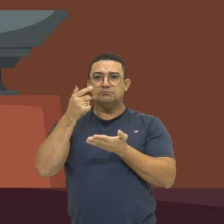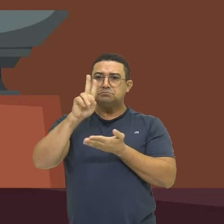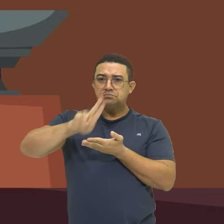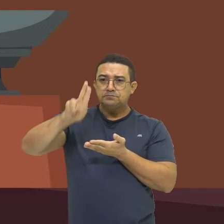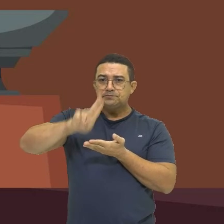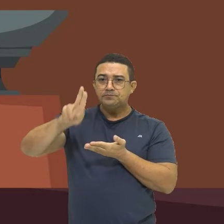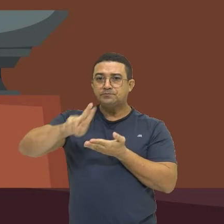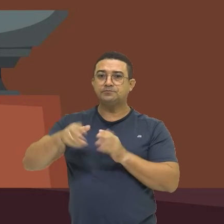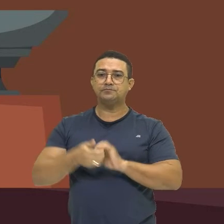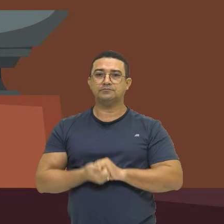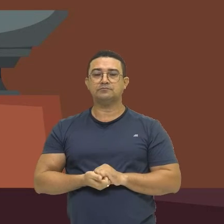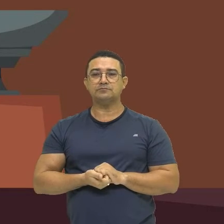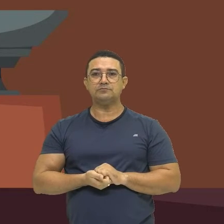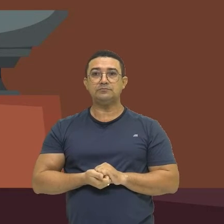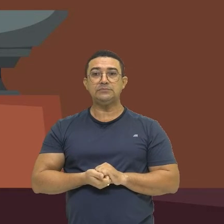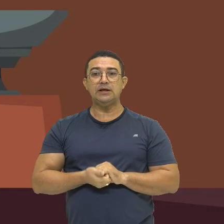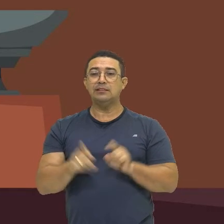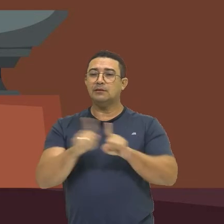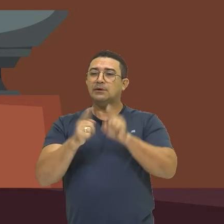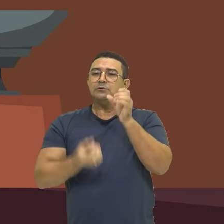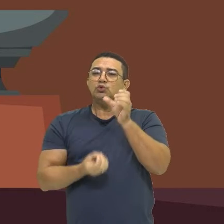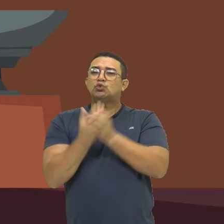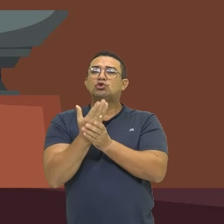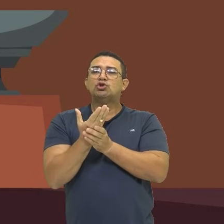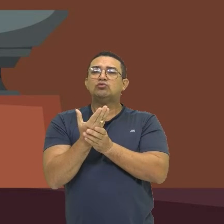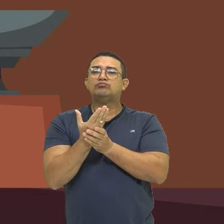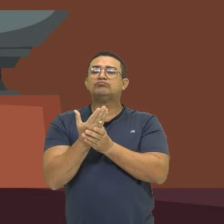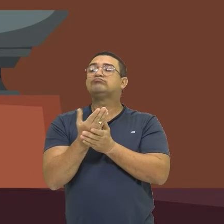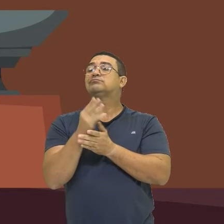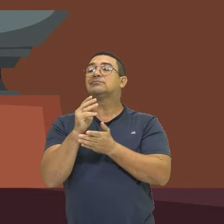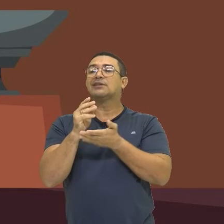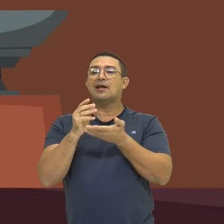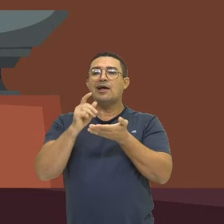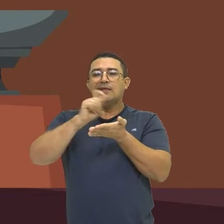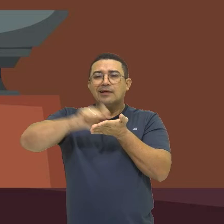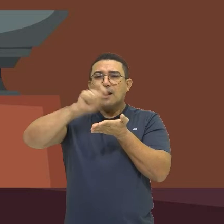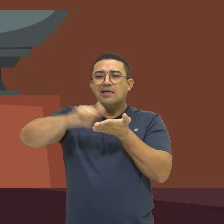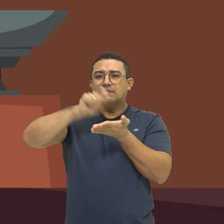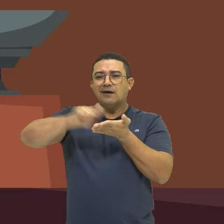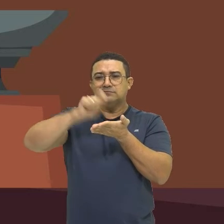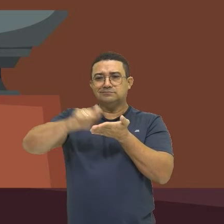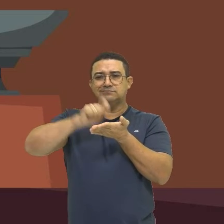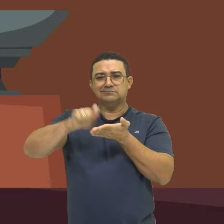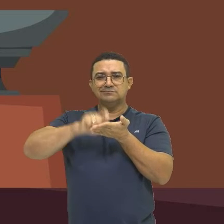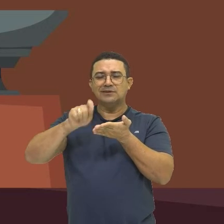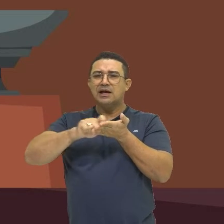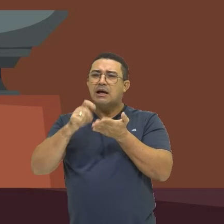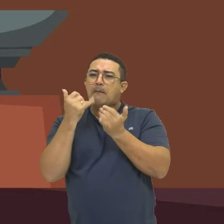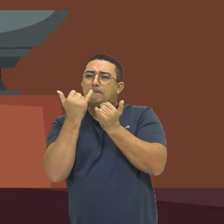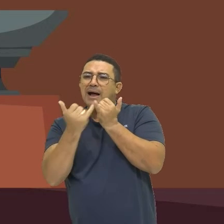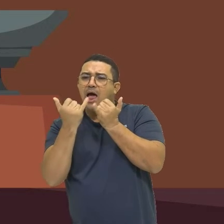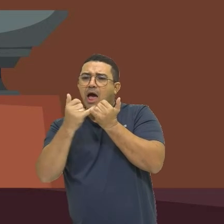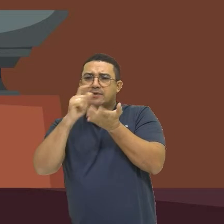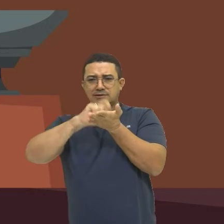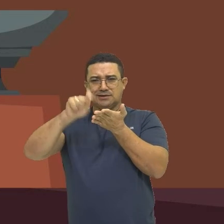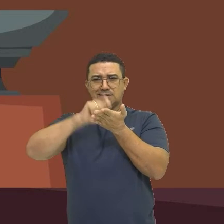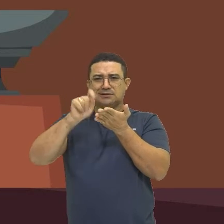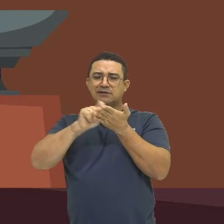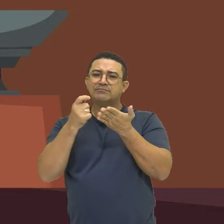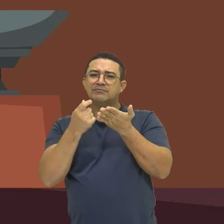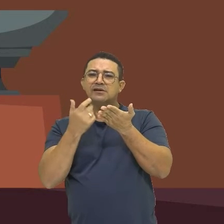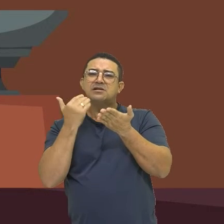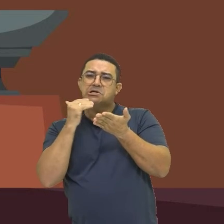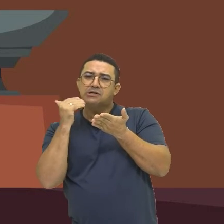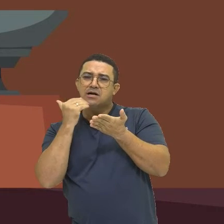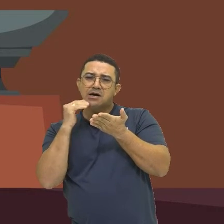A escrita. Lembrem-se que não é a escrita que nós temos hoje. Já eram simbologias que